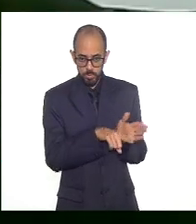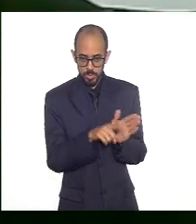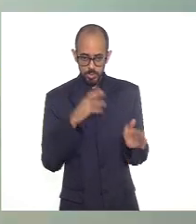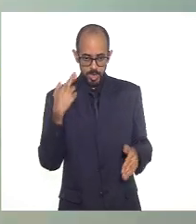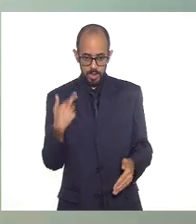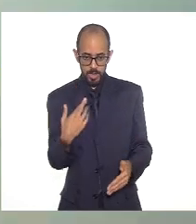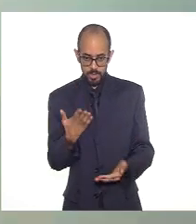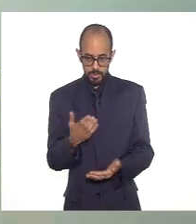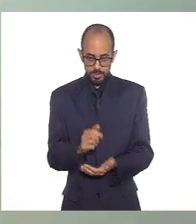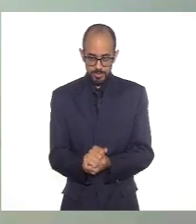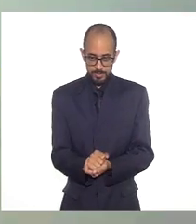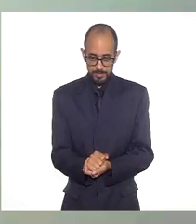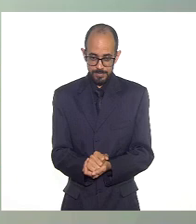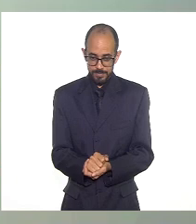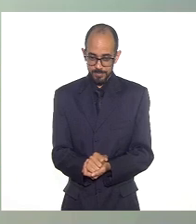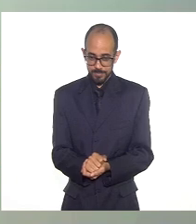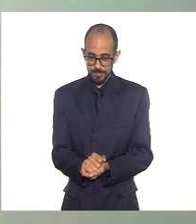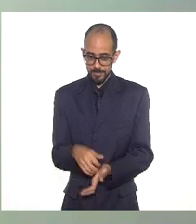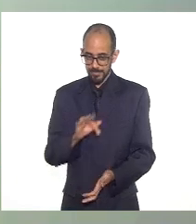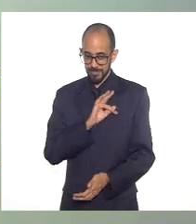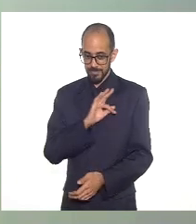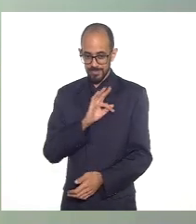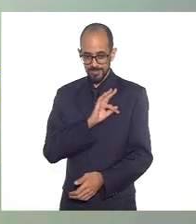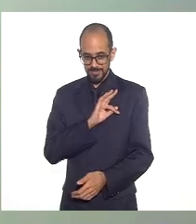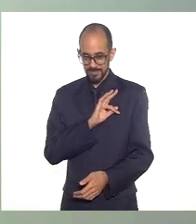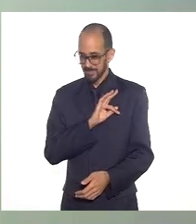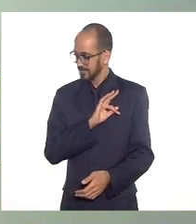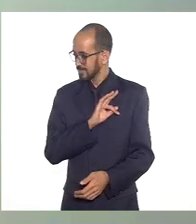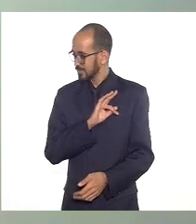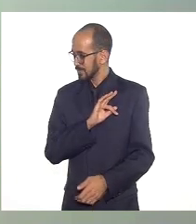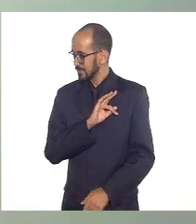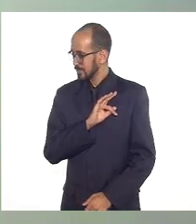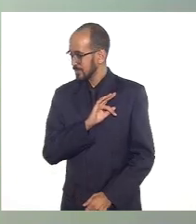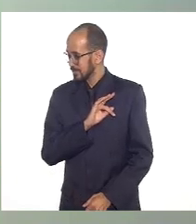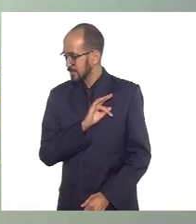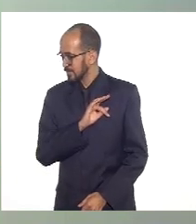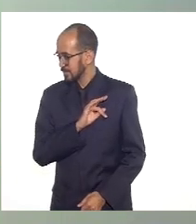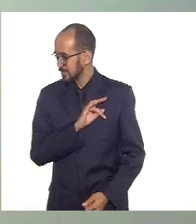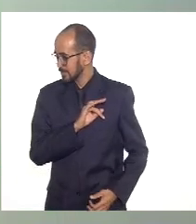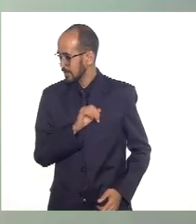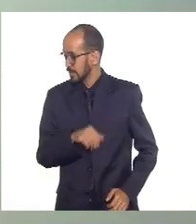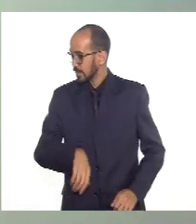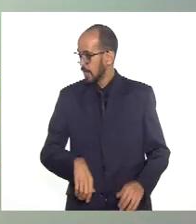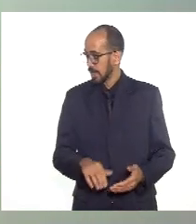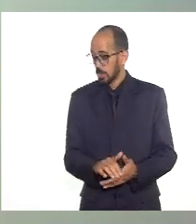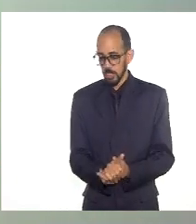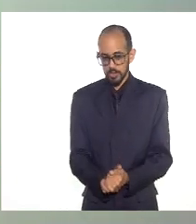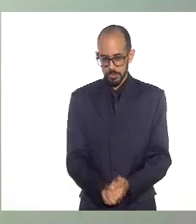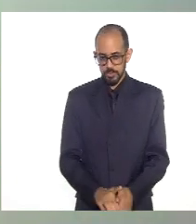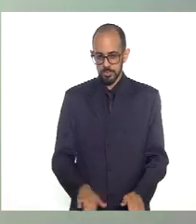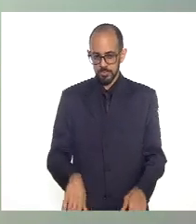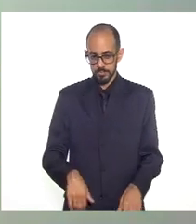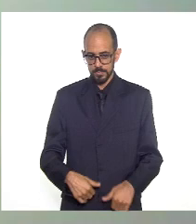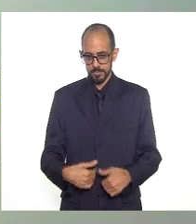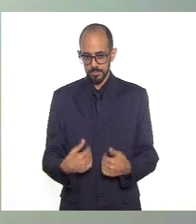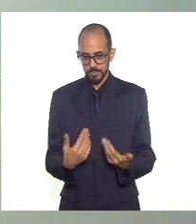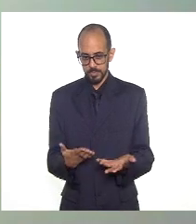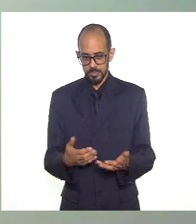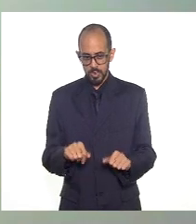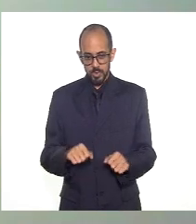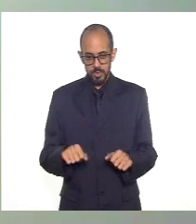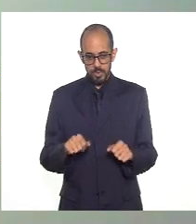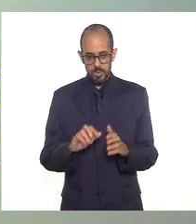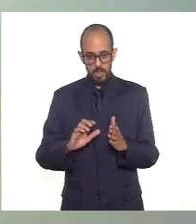Pego bem. Dos acordos estabelecidos, com prazer eu recebo a deputada Renata e a bancada do PSOL, se